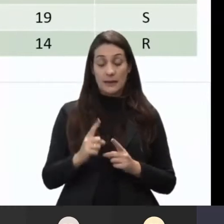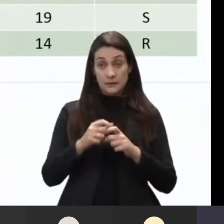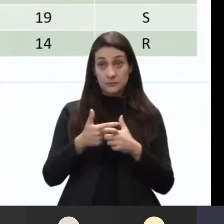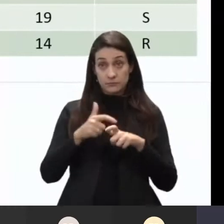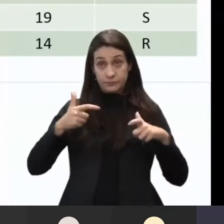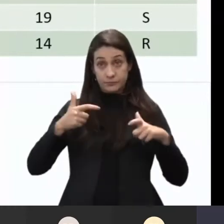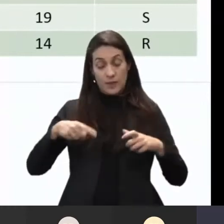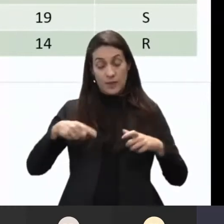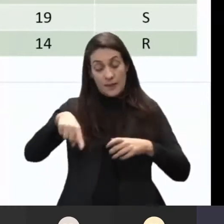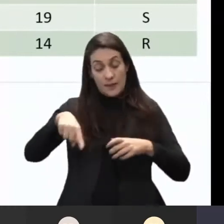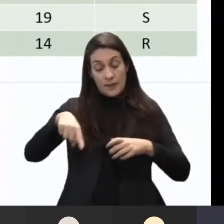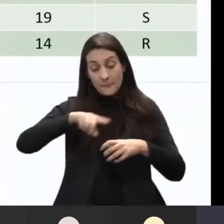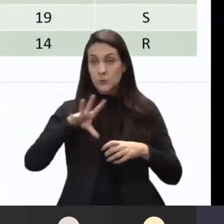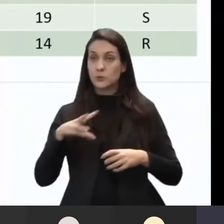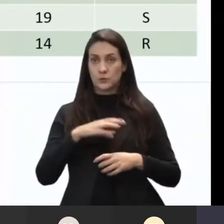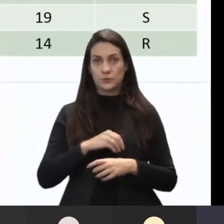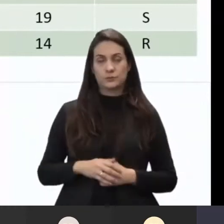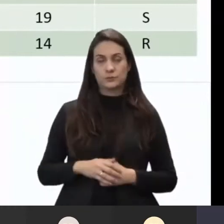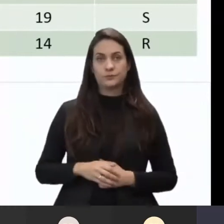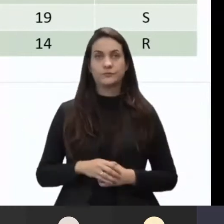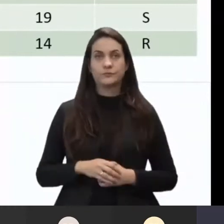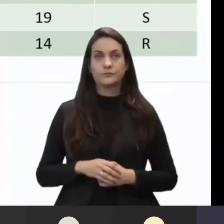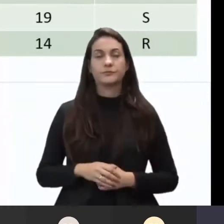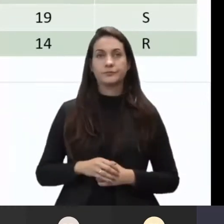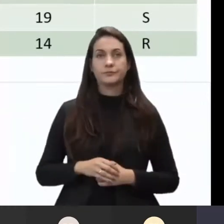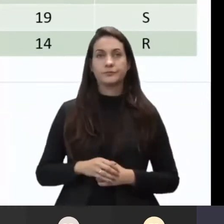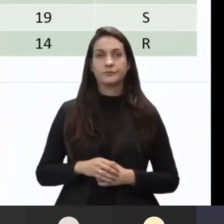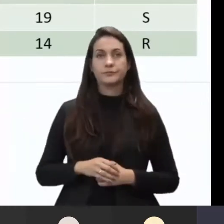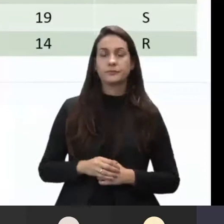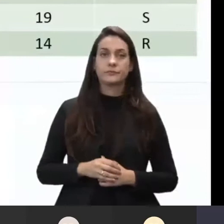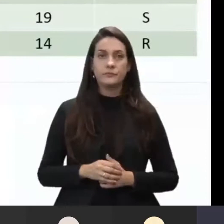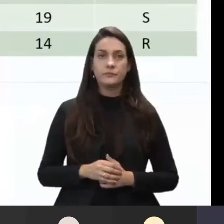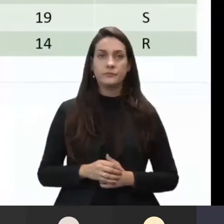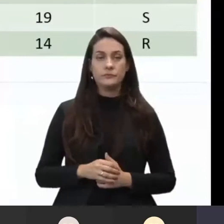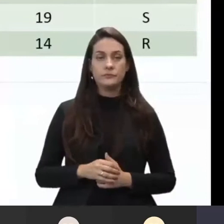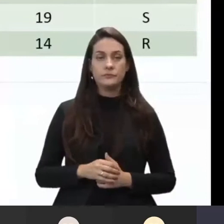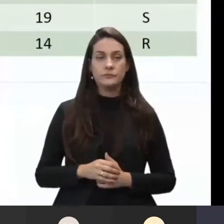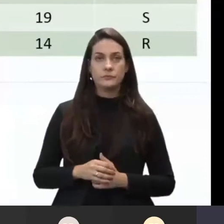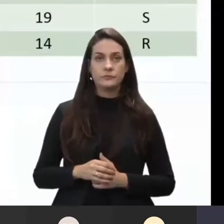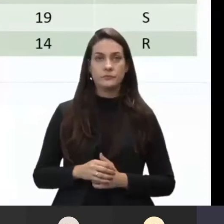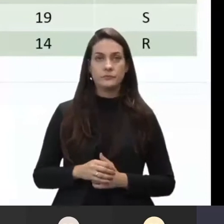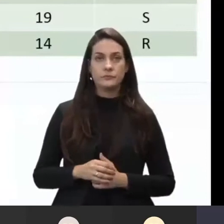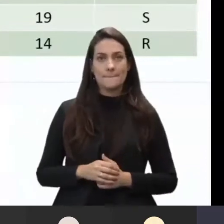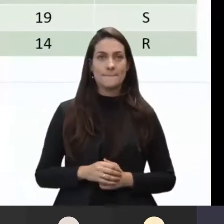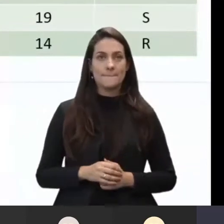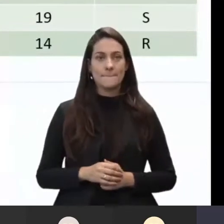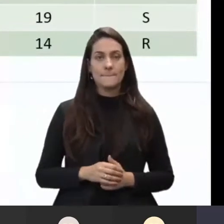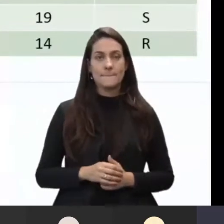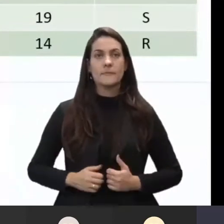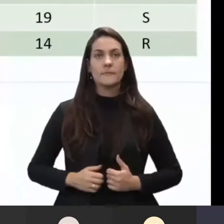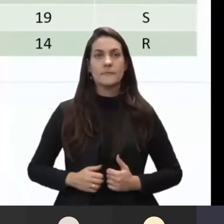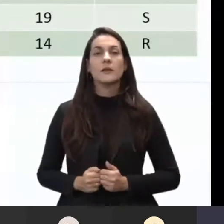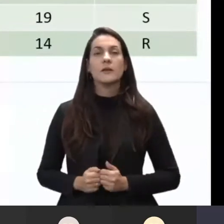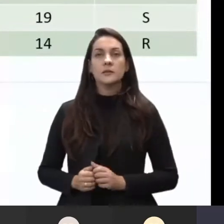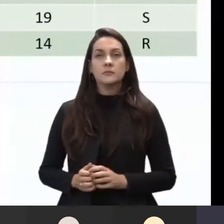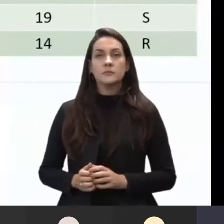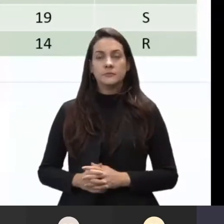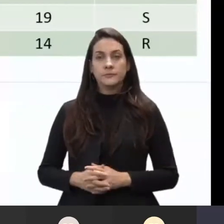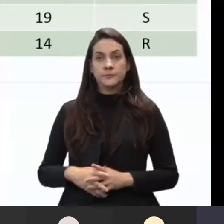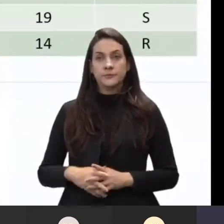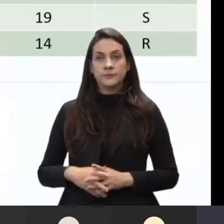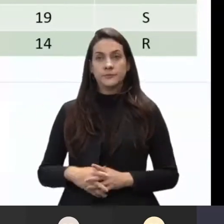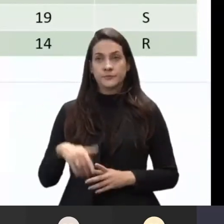vazio, tá? Outra, isso é devido ao quê? Ele é devido basicamente ao inóculo correto. Outro